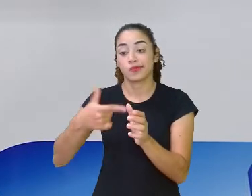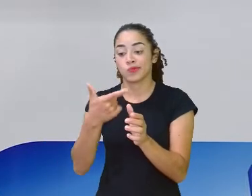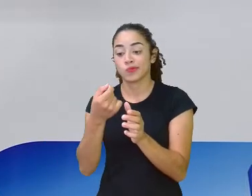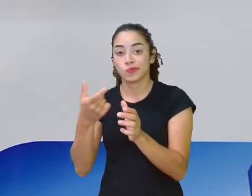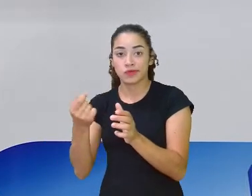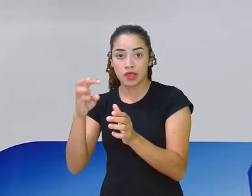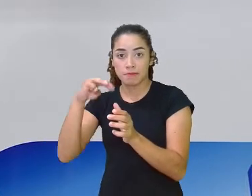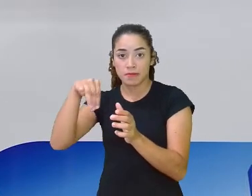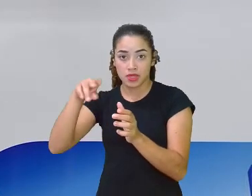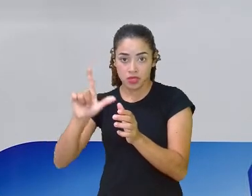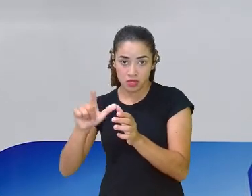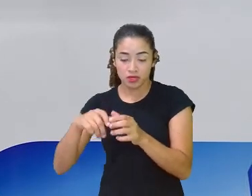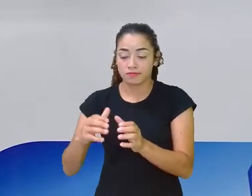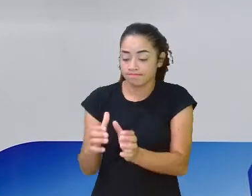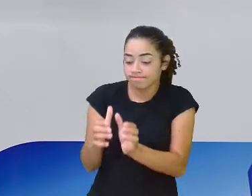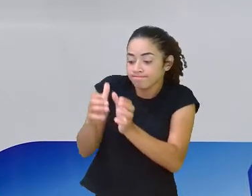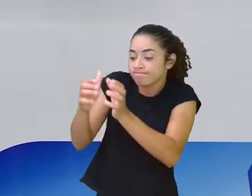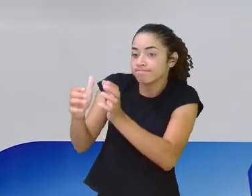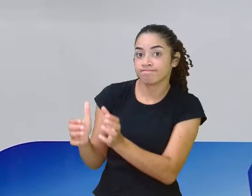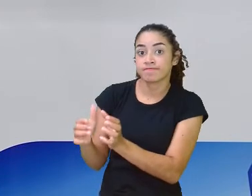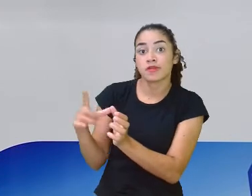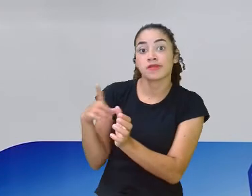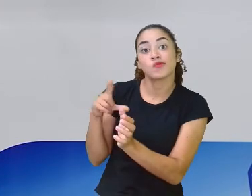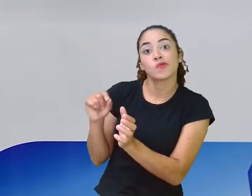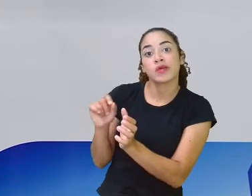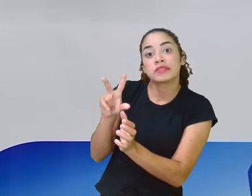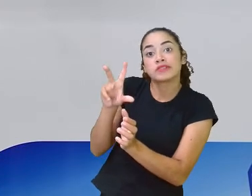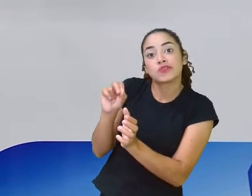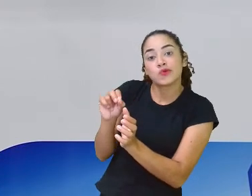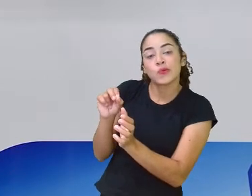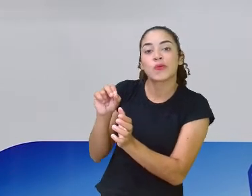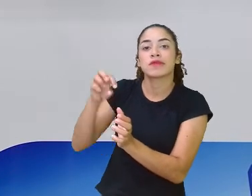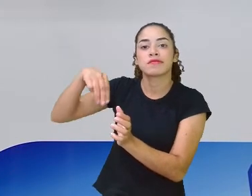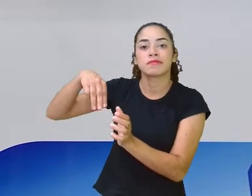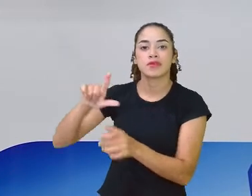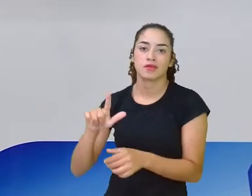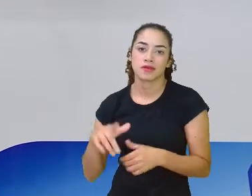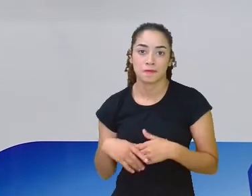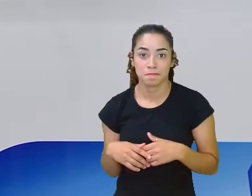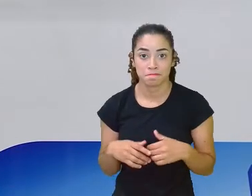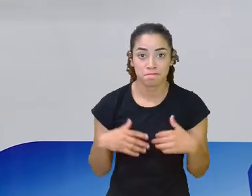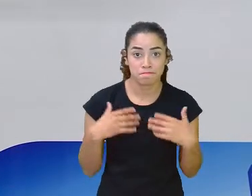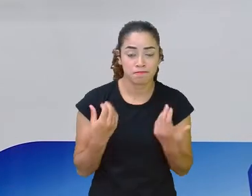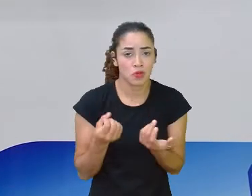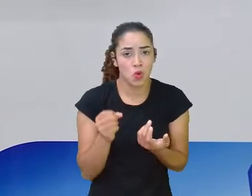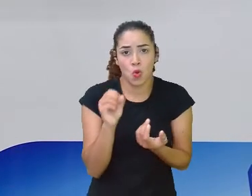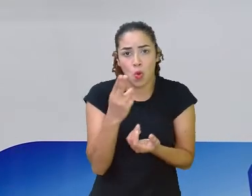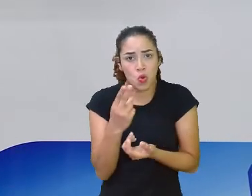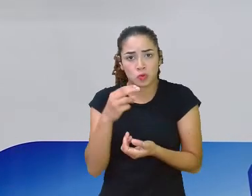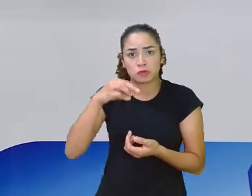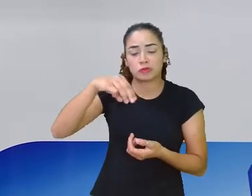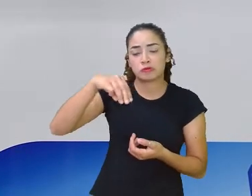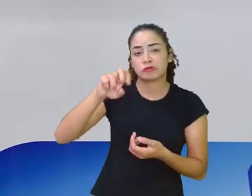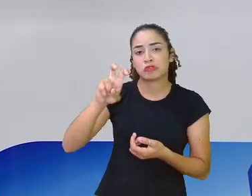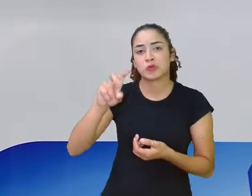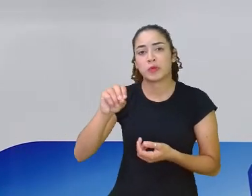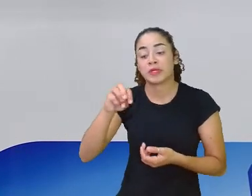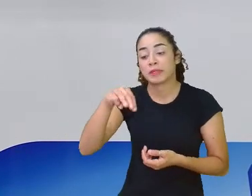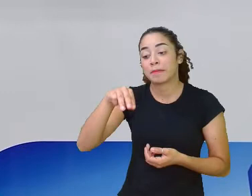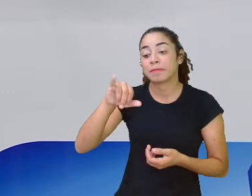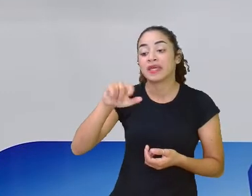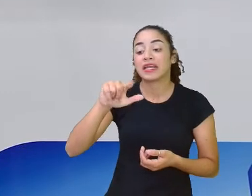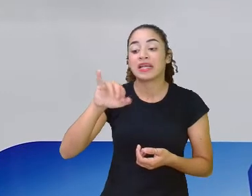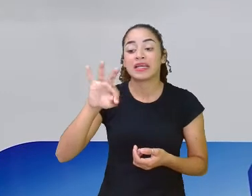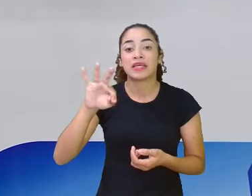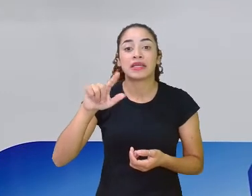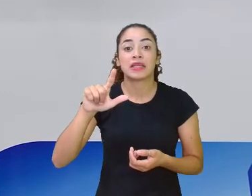200 ml. E temos aqui também o de 50 ml, ou 50 mililitros. Então,